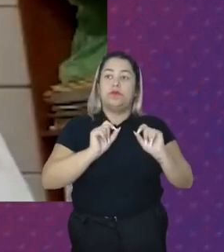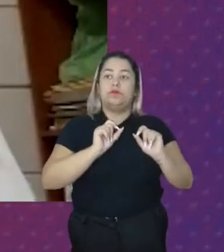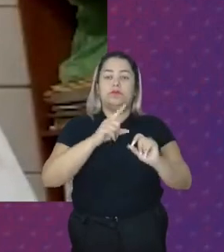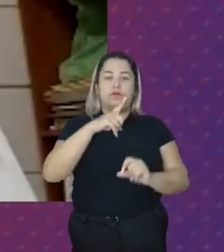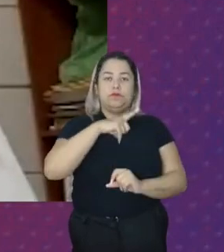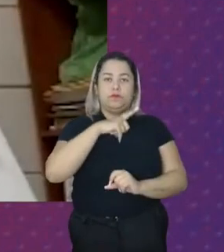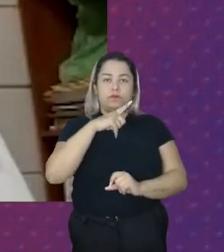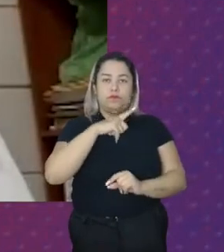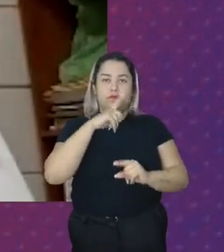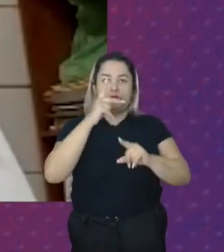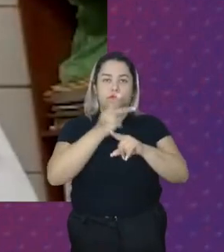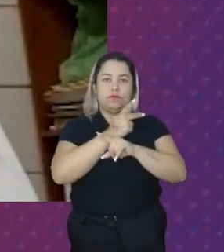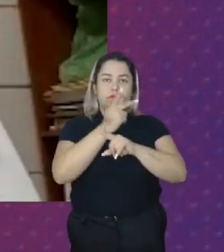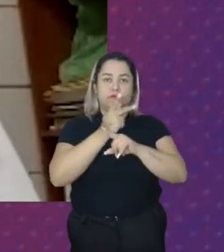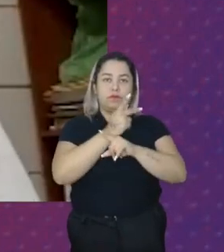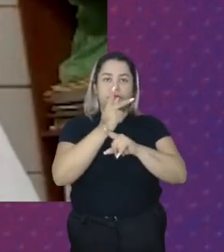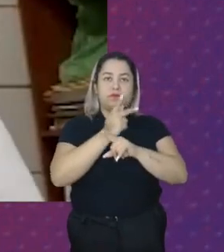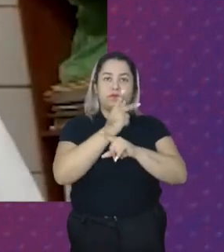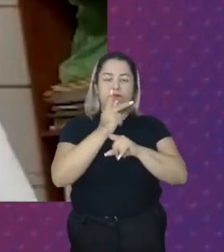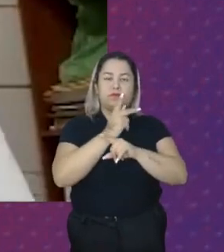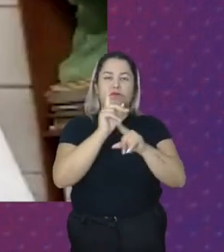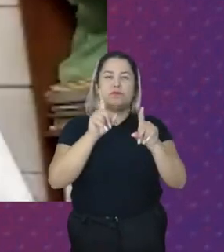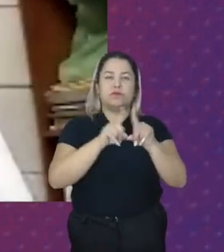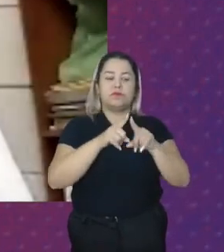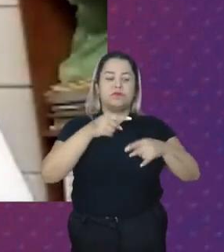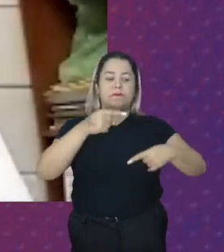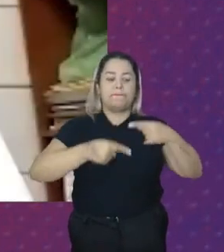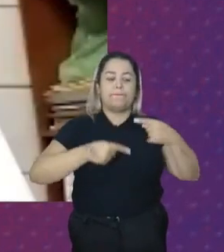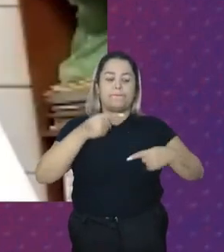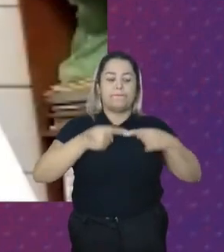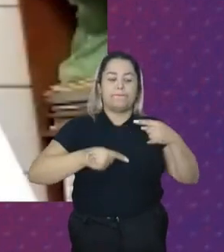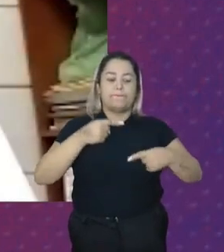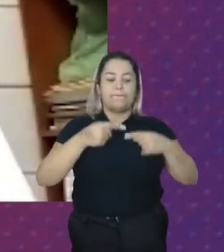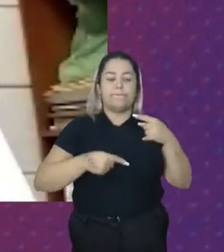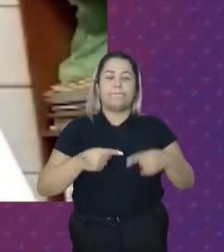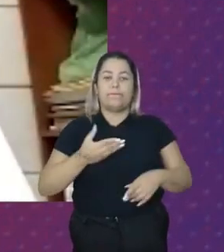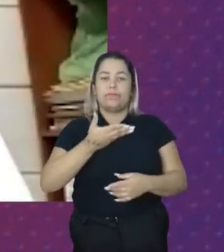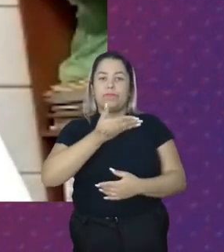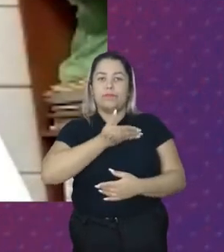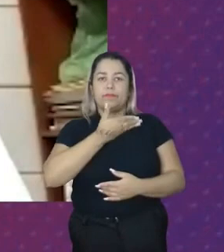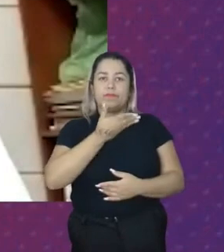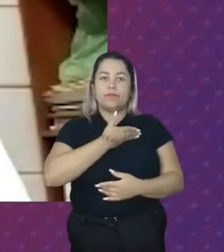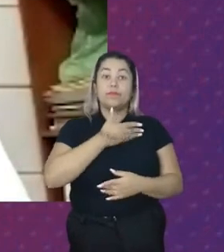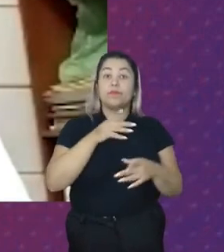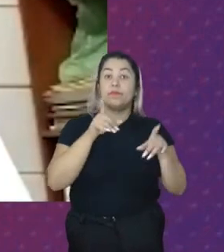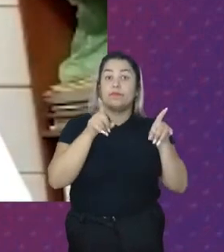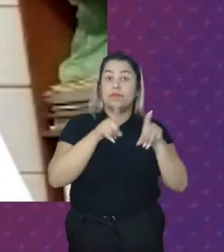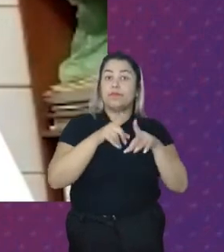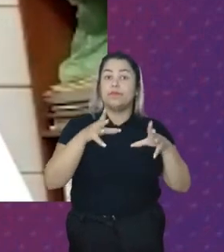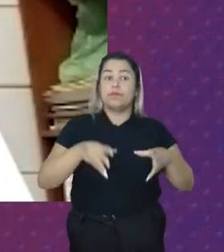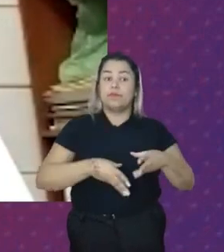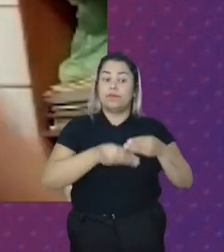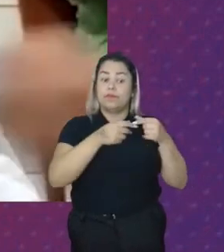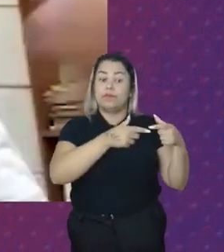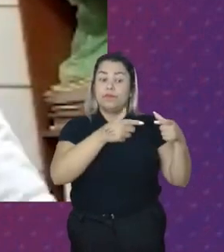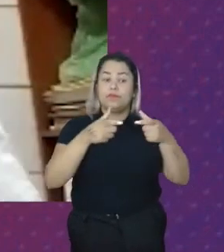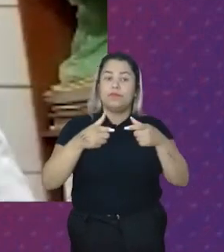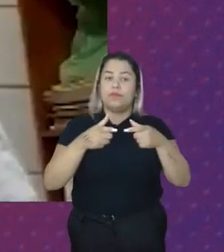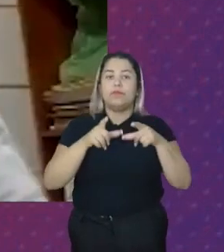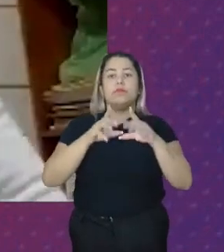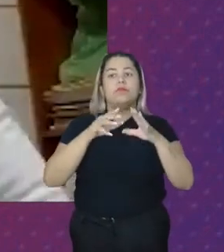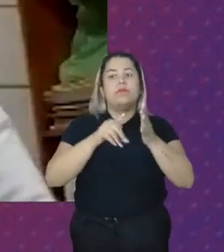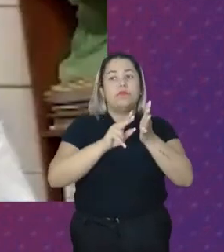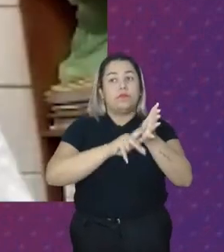que buscar O Diálogo Com essas companheiras Que estão pulverizadas No local de trabalho E um dos